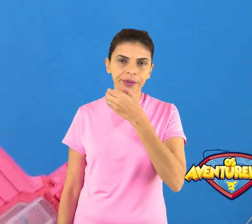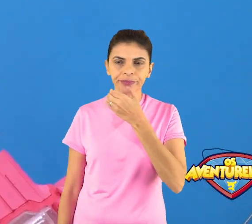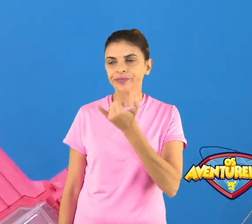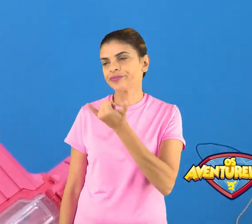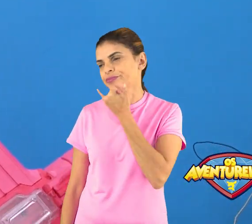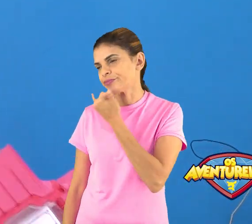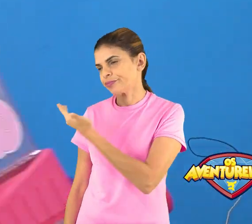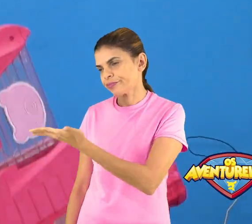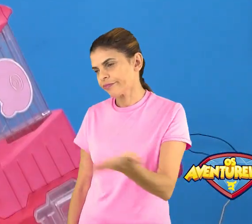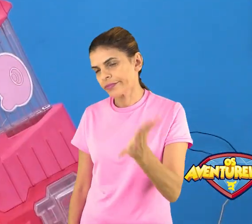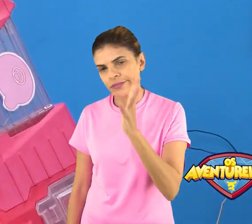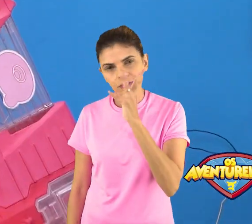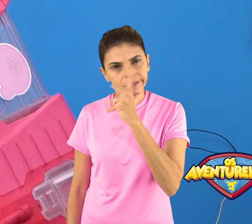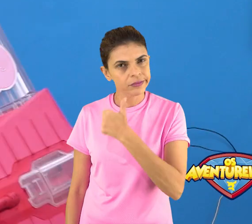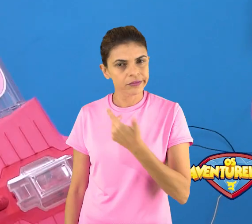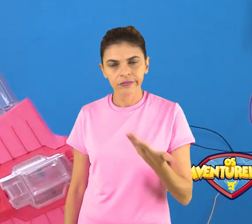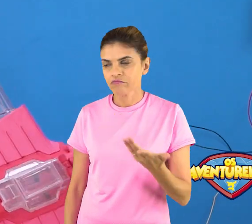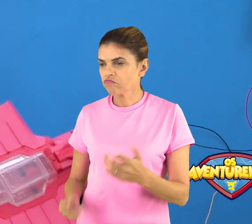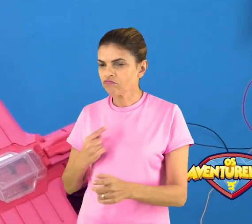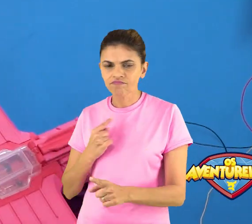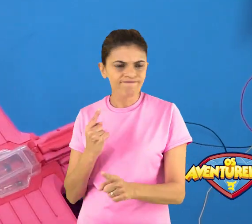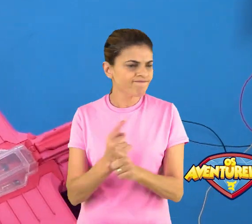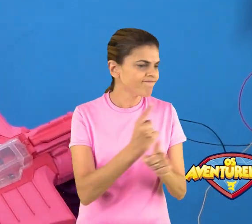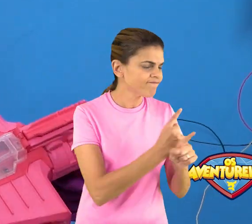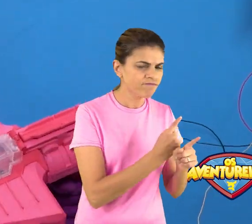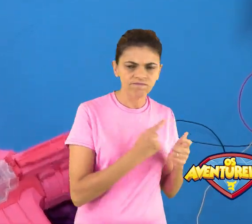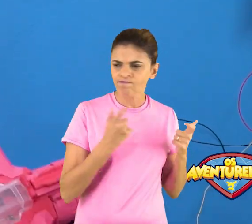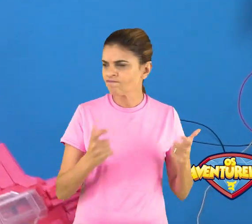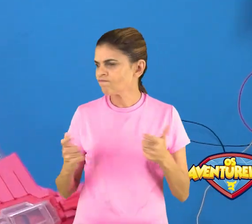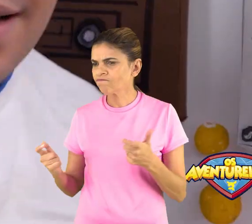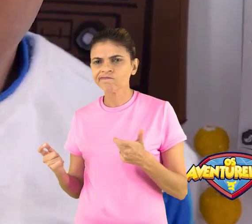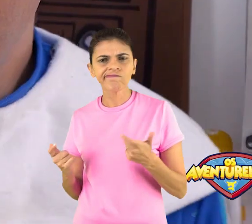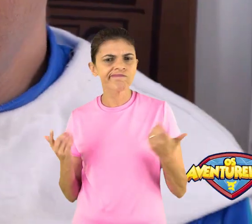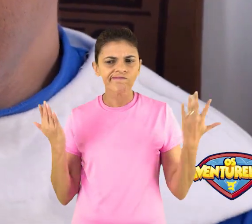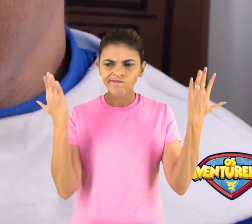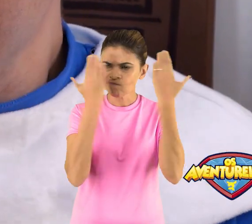Desculpa a demora, pessoal. Eu não tava encontrando a princesinha em lugar nenhum.